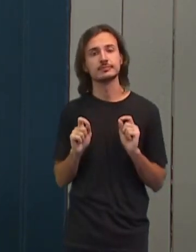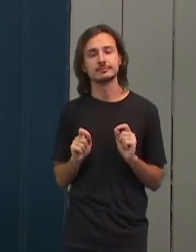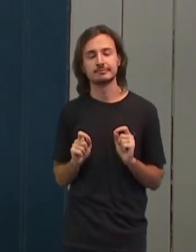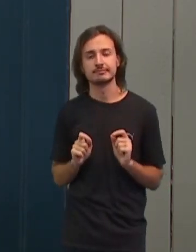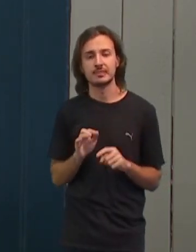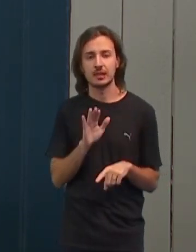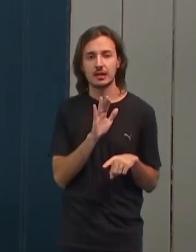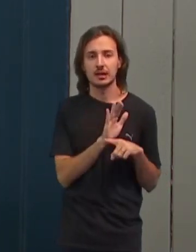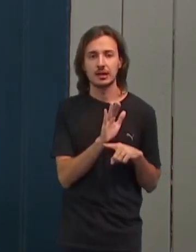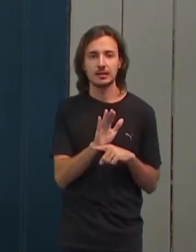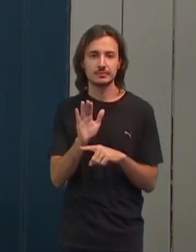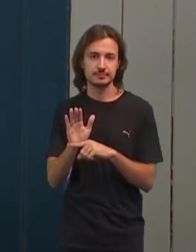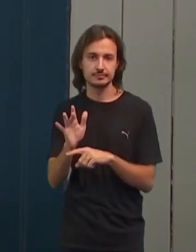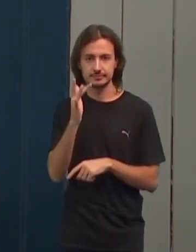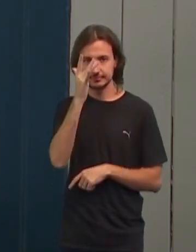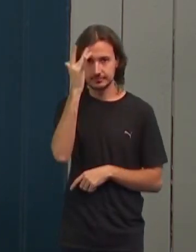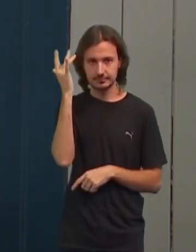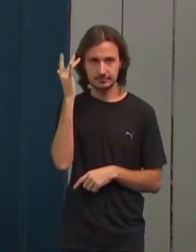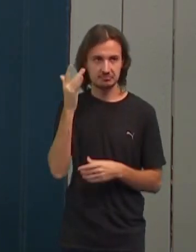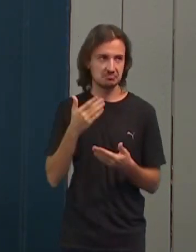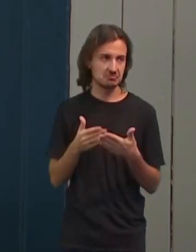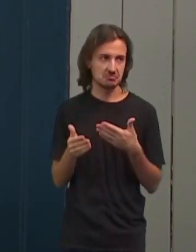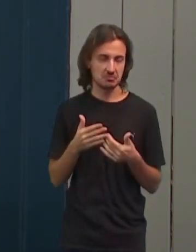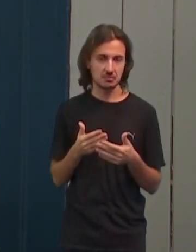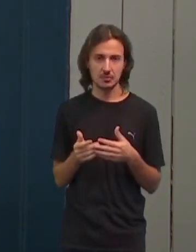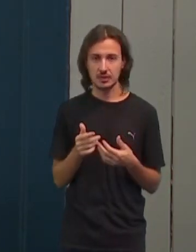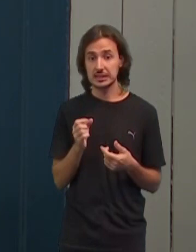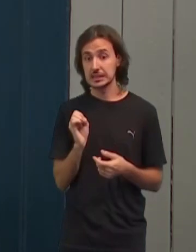associados nos casos de doenças,